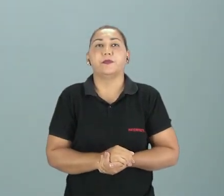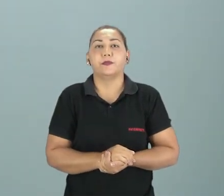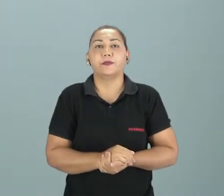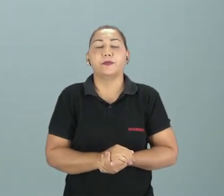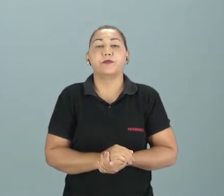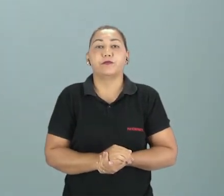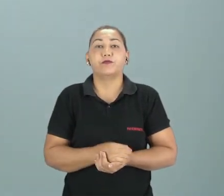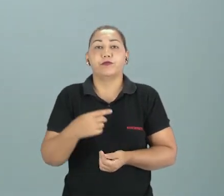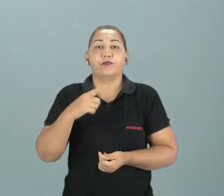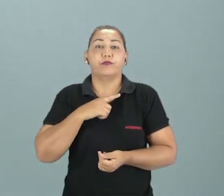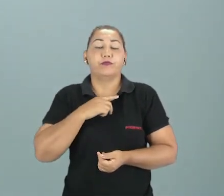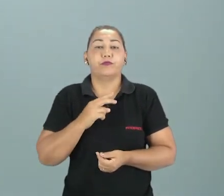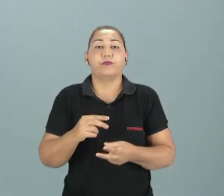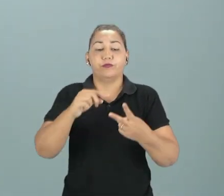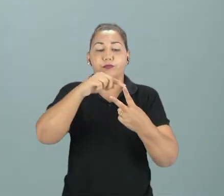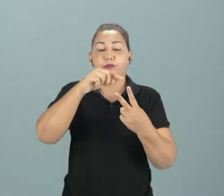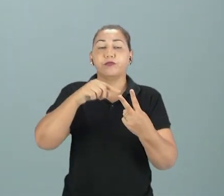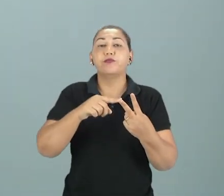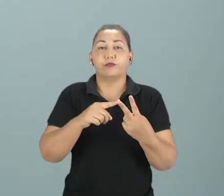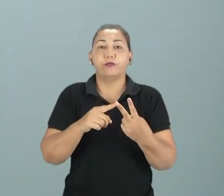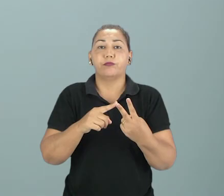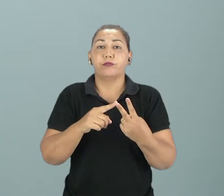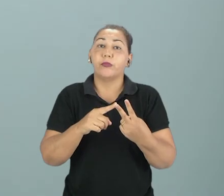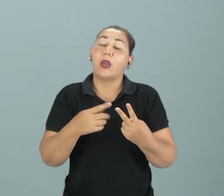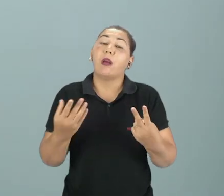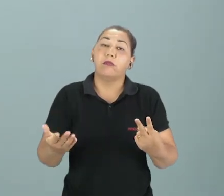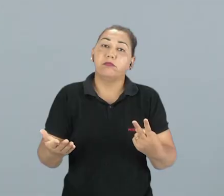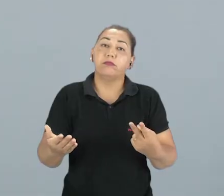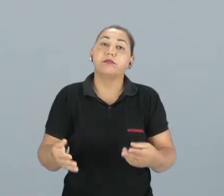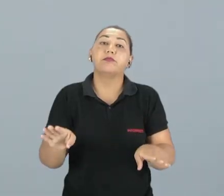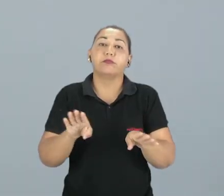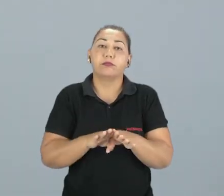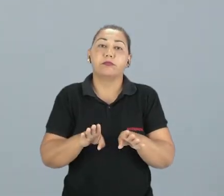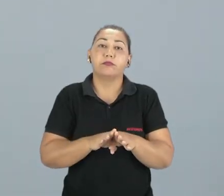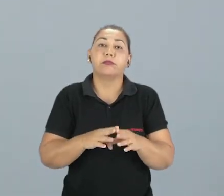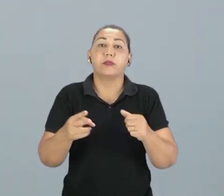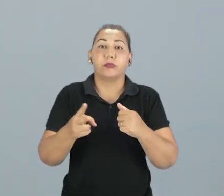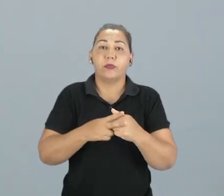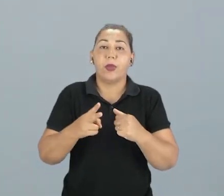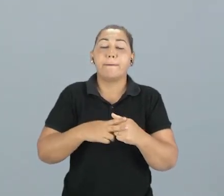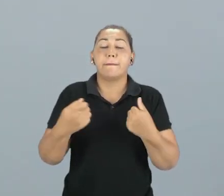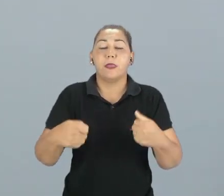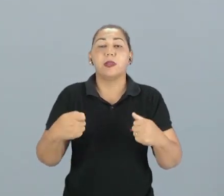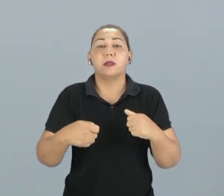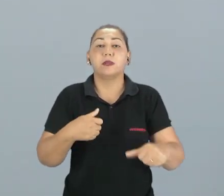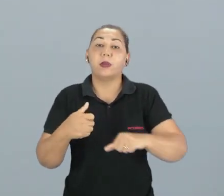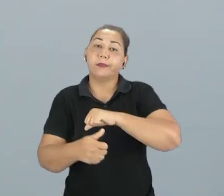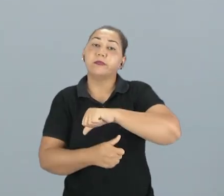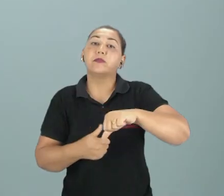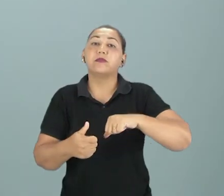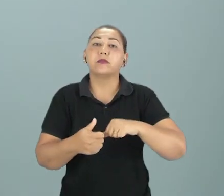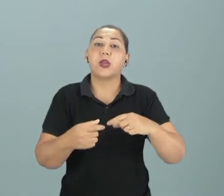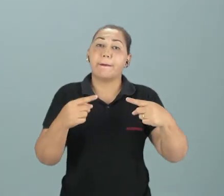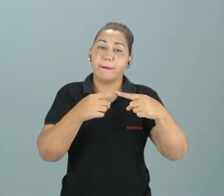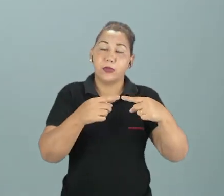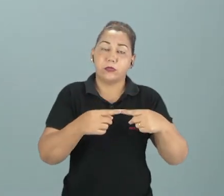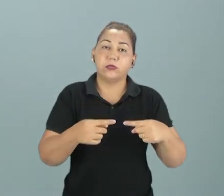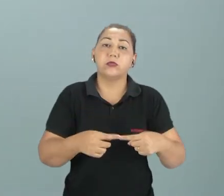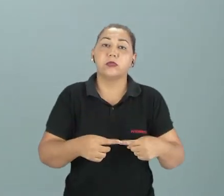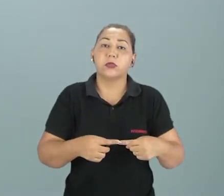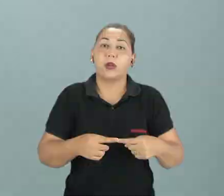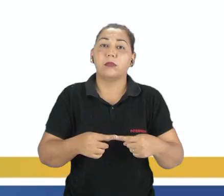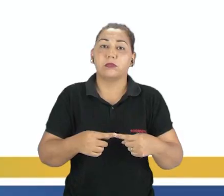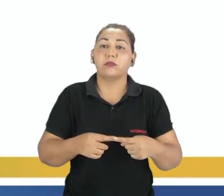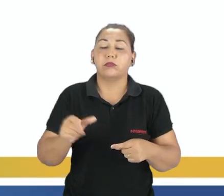sujeito. Portanto, o verbo também tem que sofrer alterações para poder concordar com o sujeito composto. Vamos ver mais